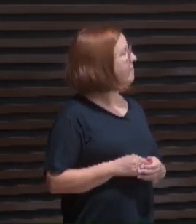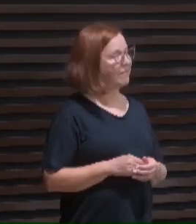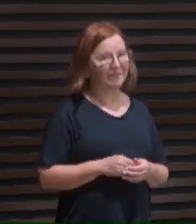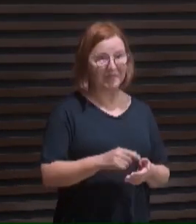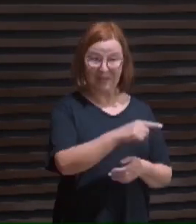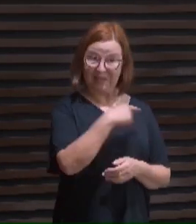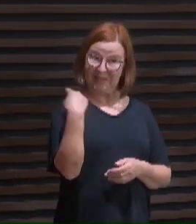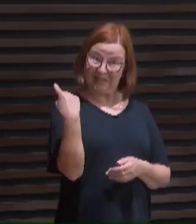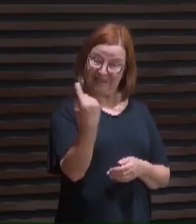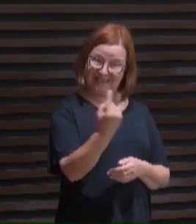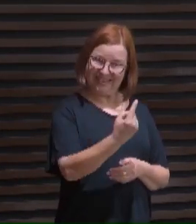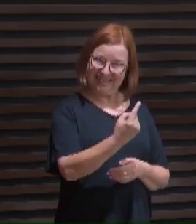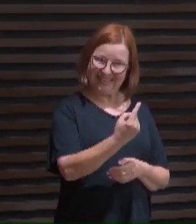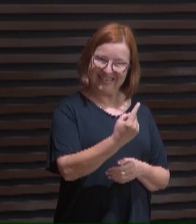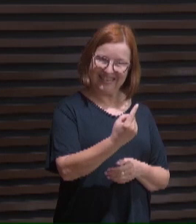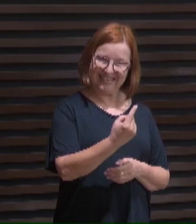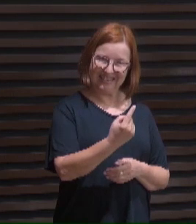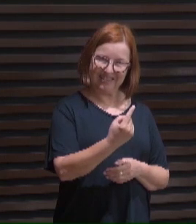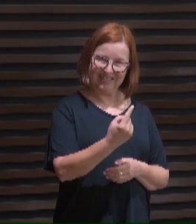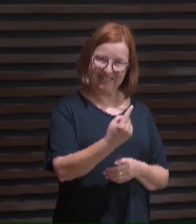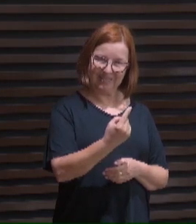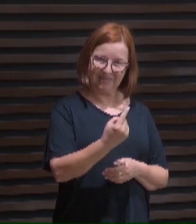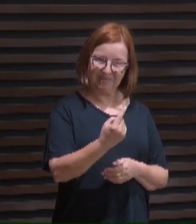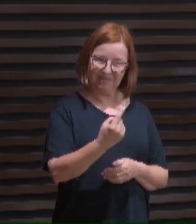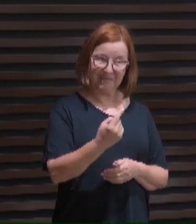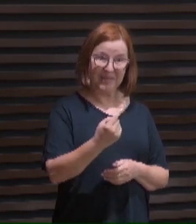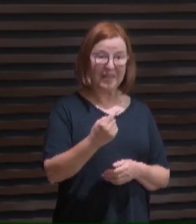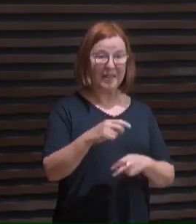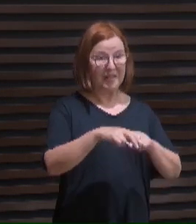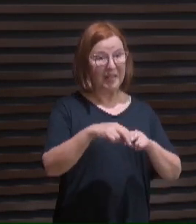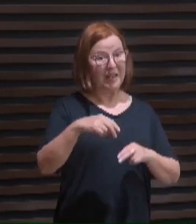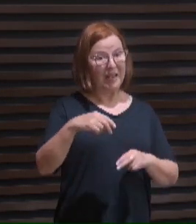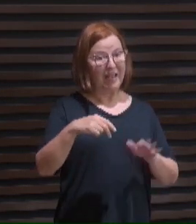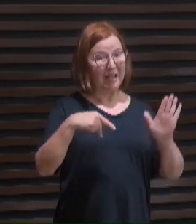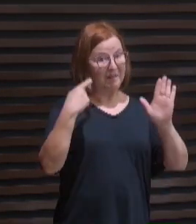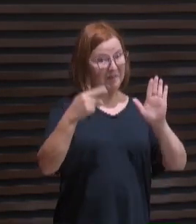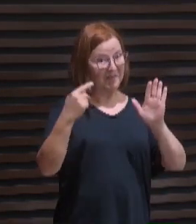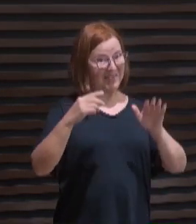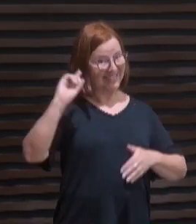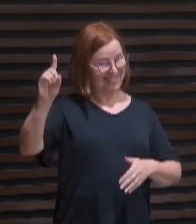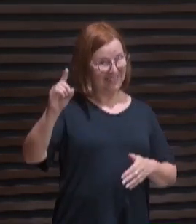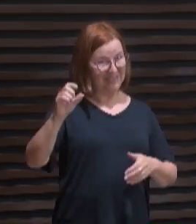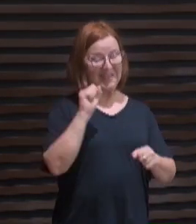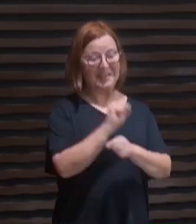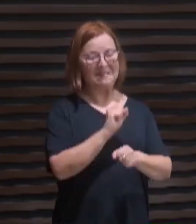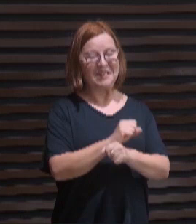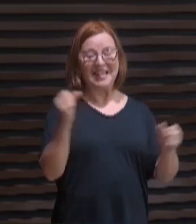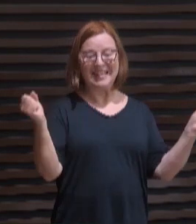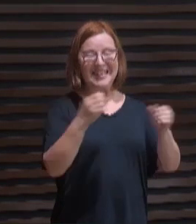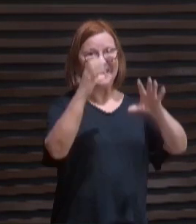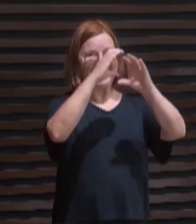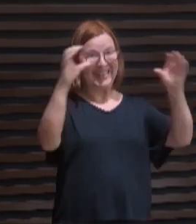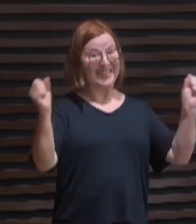Nós, porém, segundo a sua promessa, esperamos novos céus e nova terra,